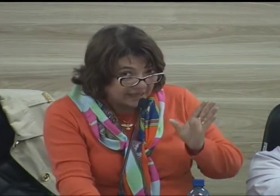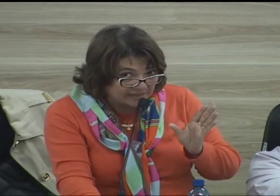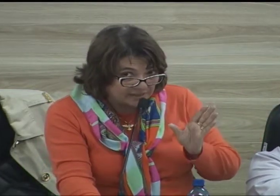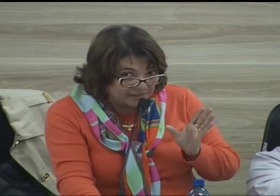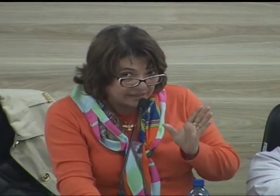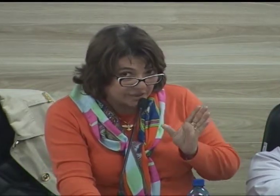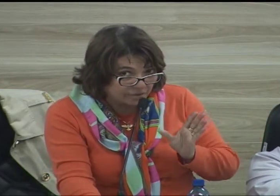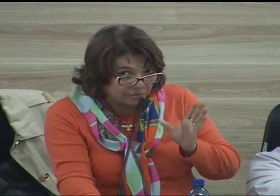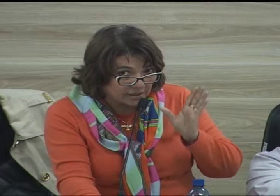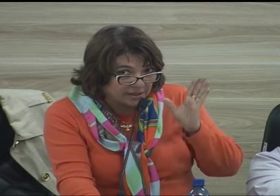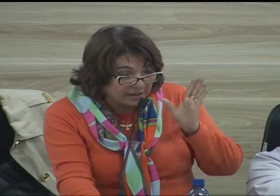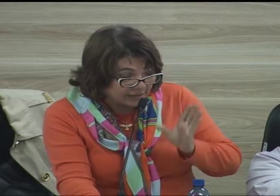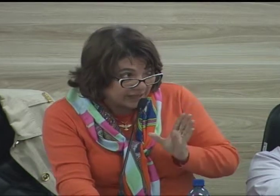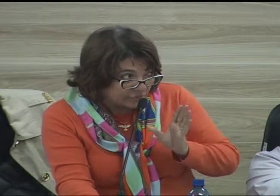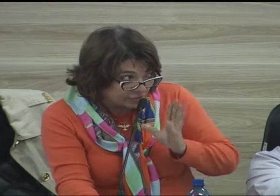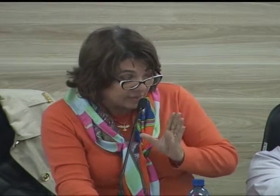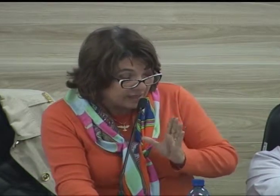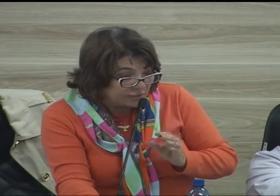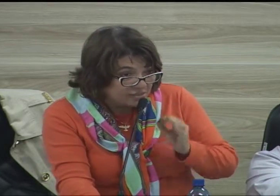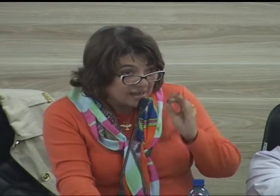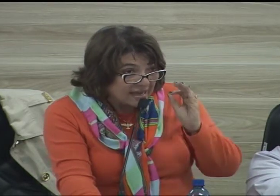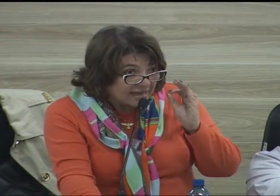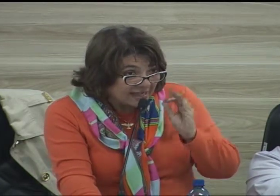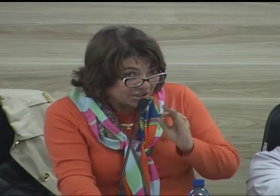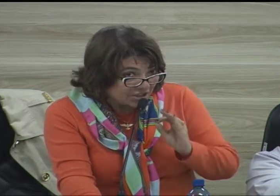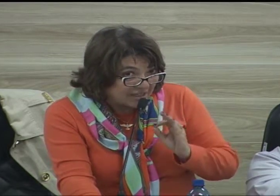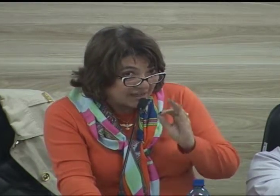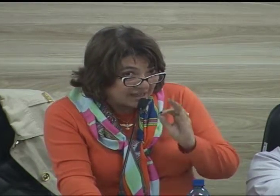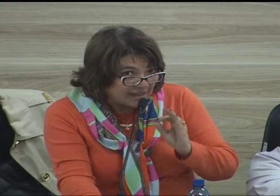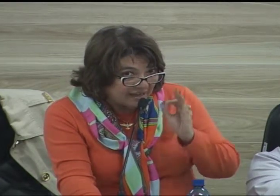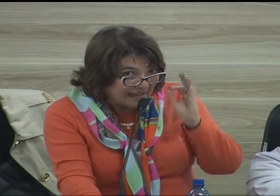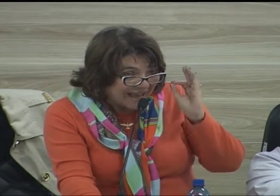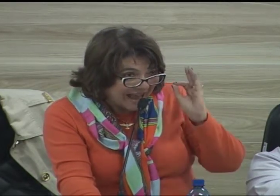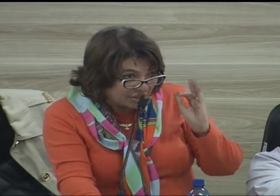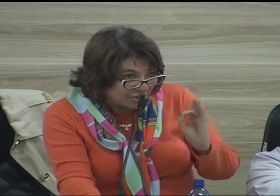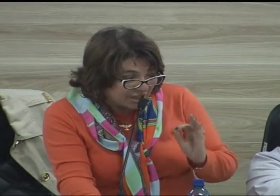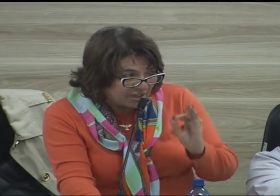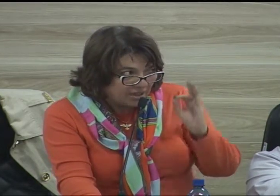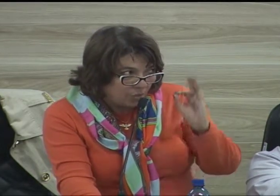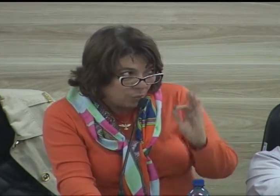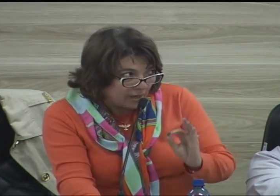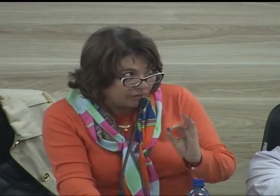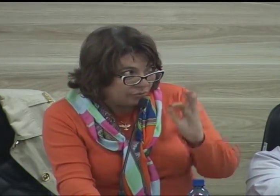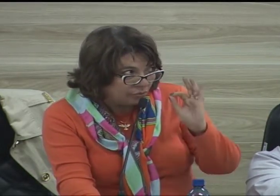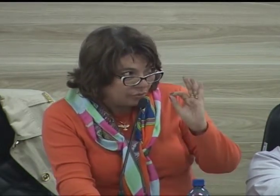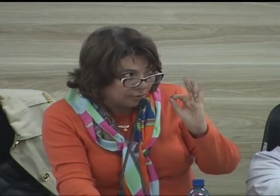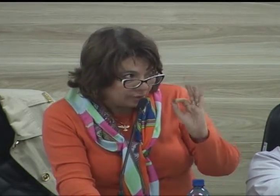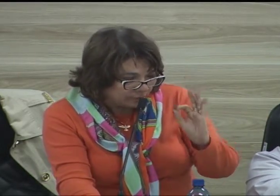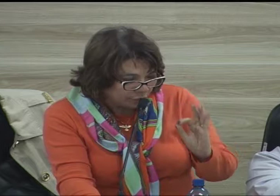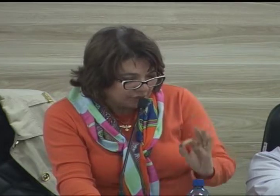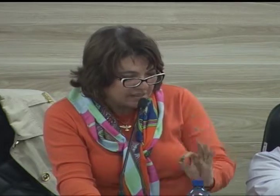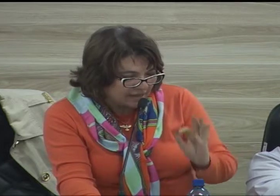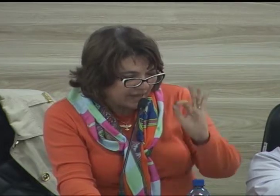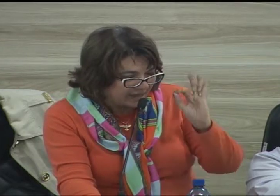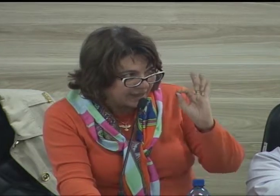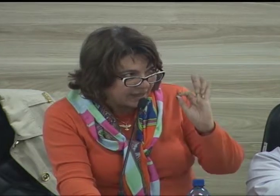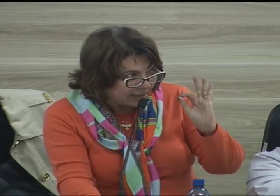em relação a essa questão de direitos humanos, que a gente ia agir quanto